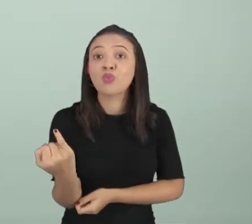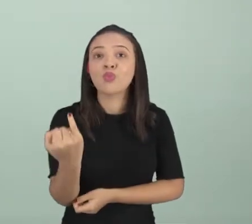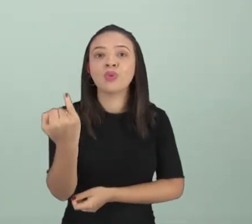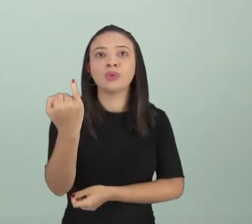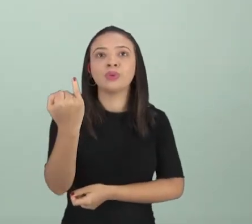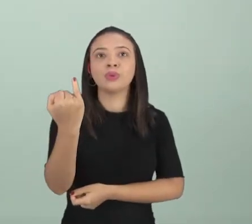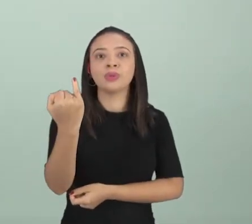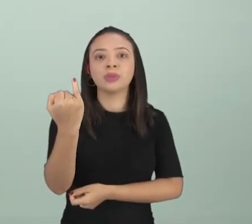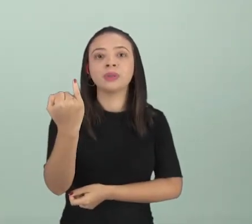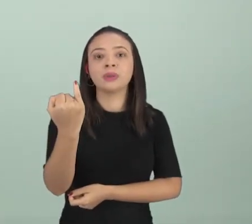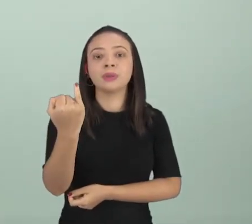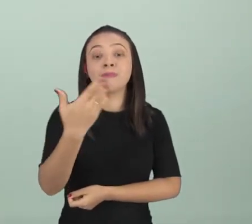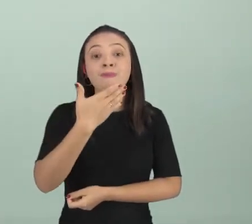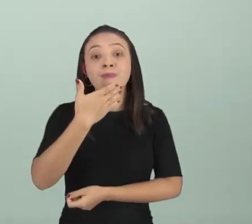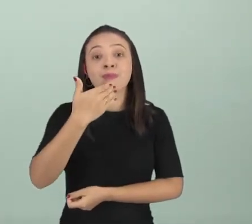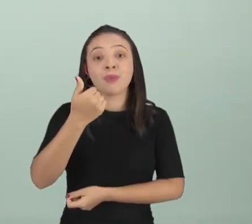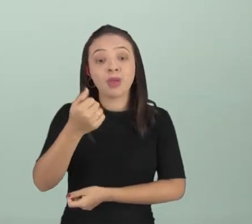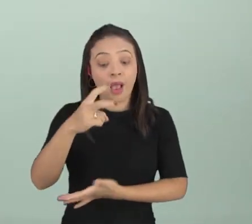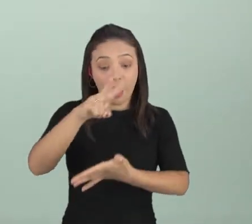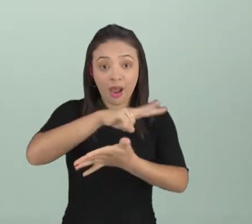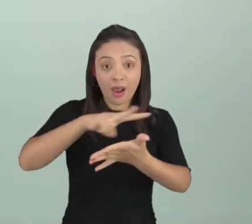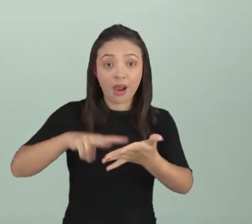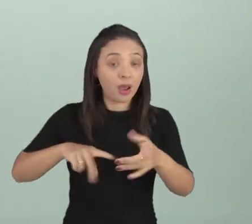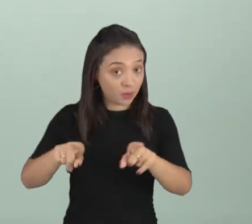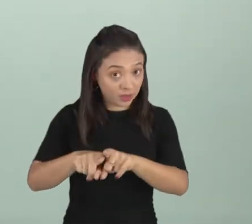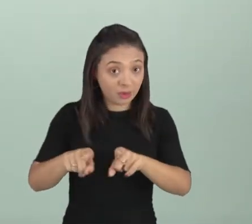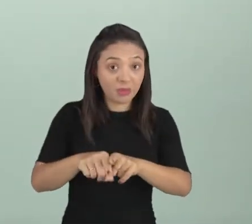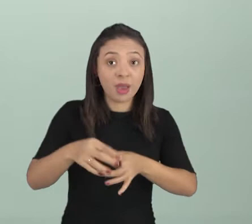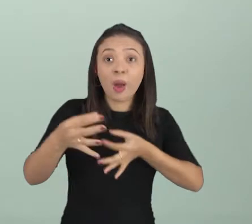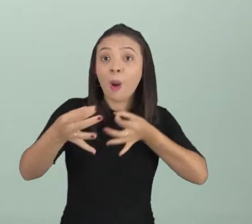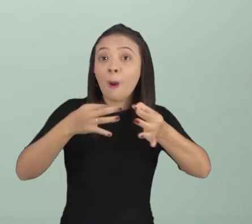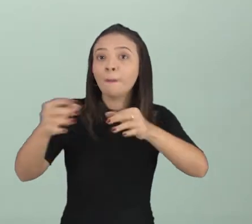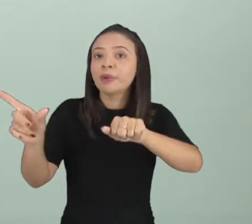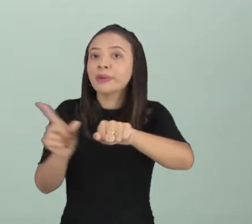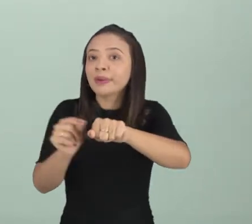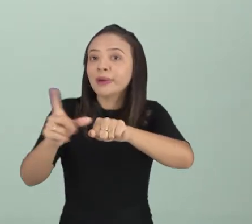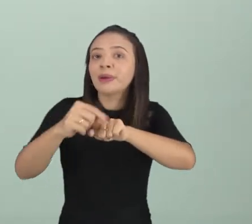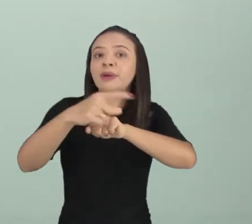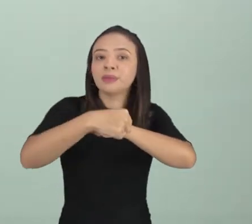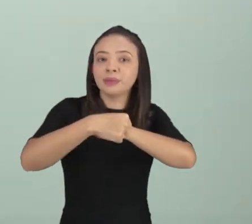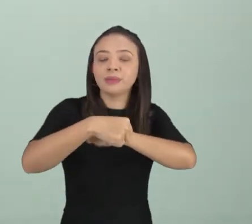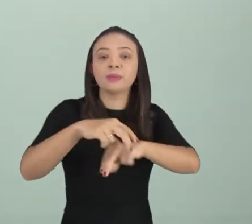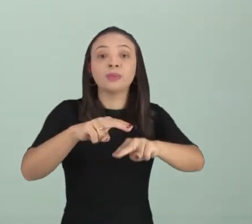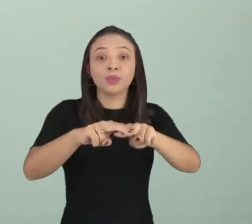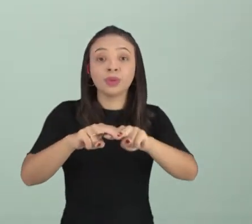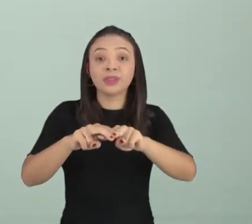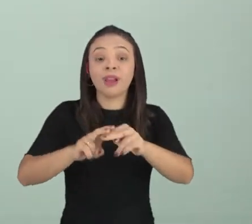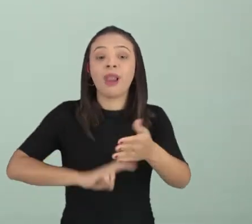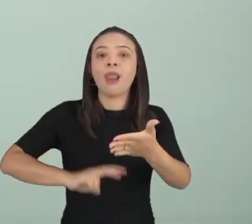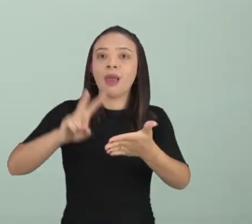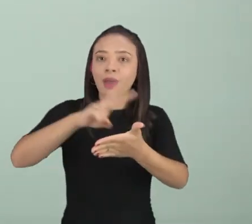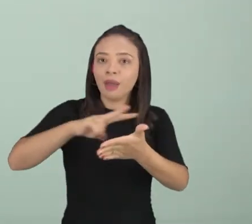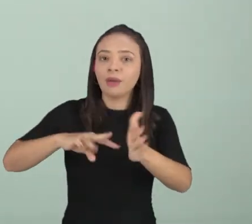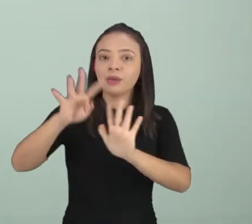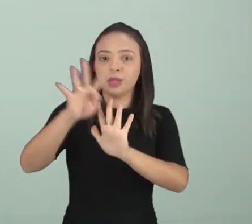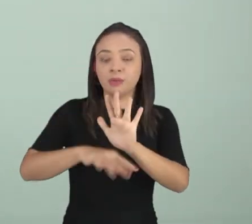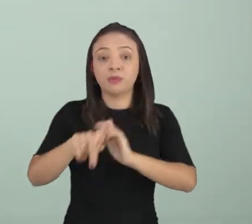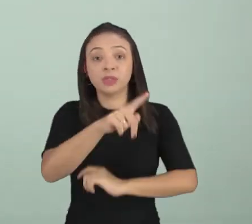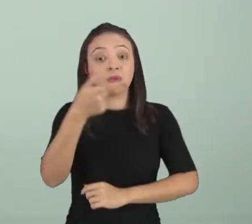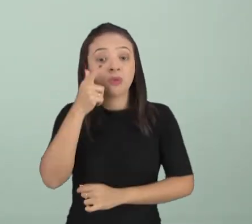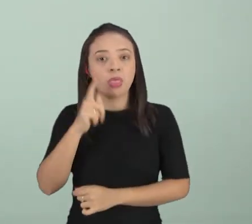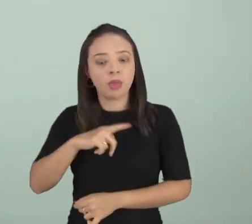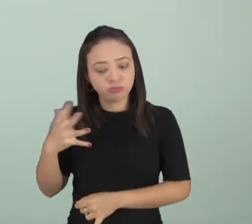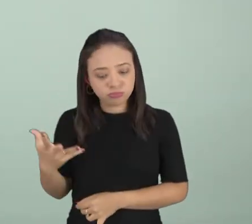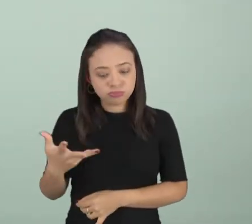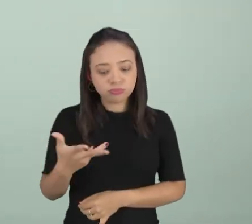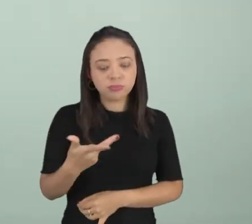para fortalecer essa leitura e seu aspecto argumentativo. Então, façam leituras desses textos para que vocês tenham uma habilidade